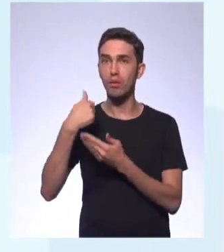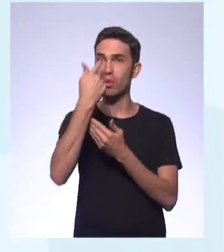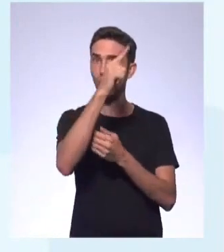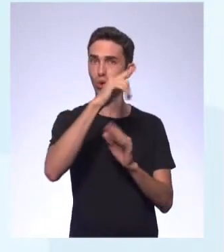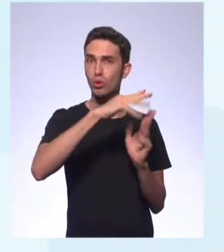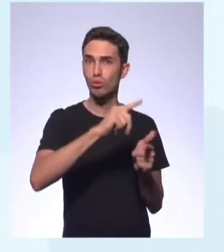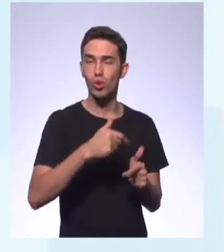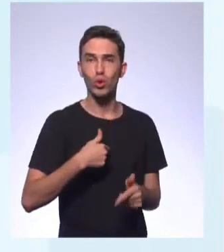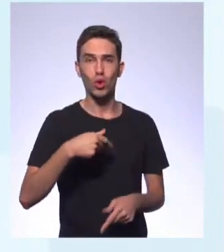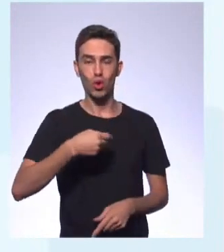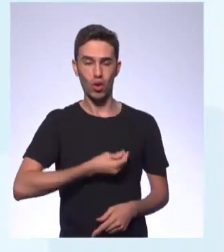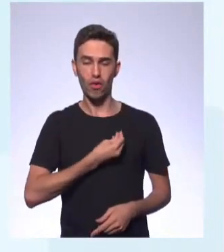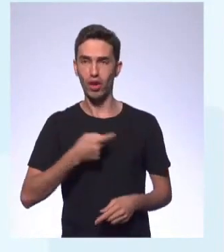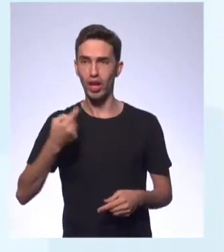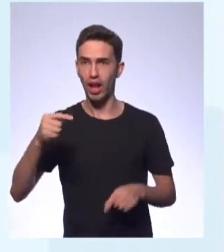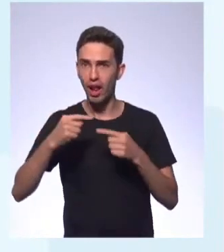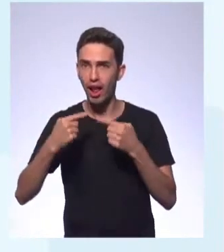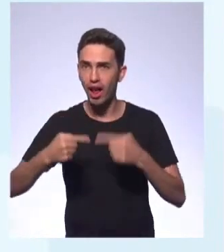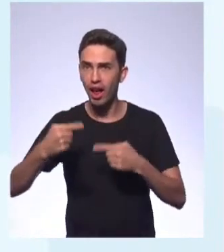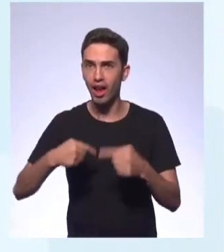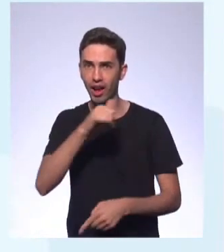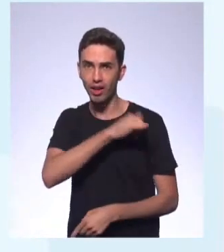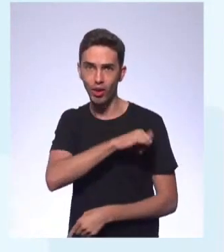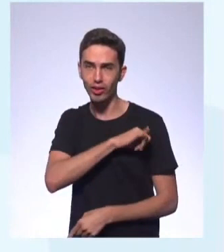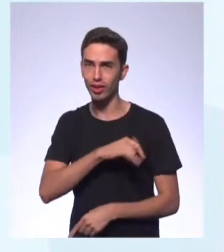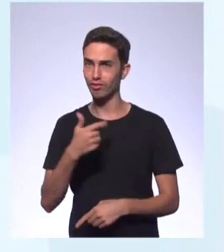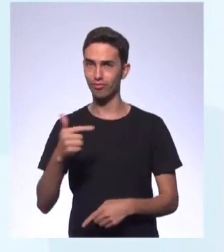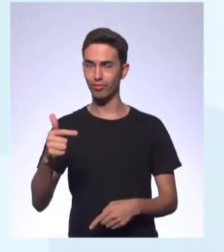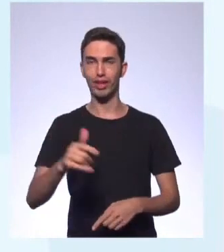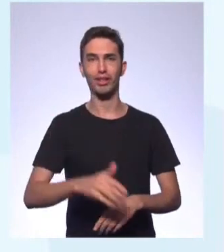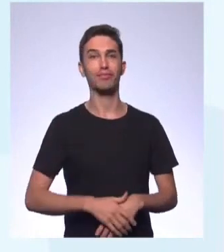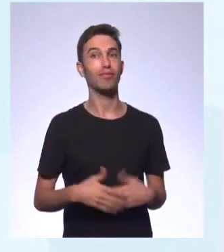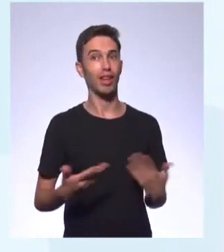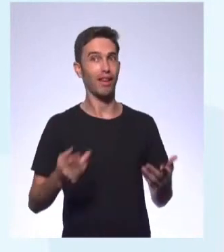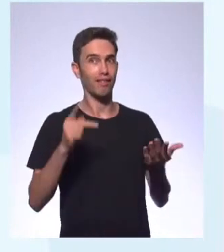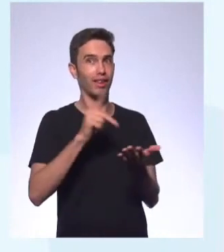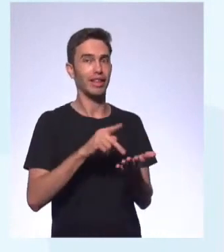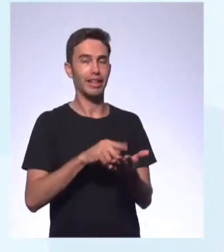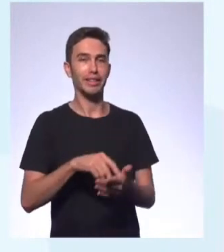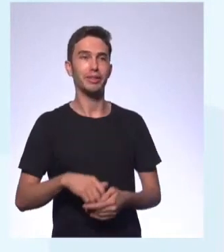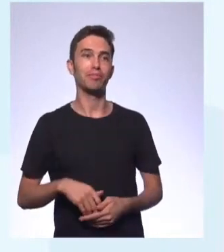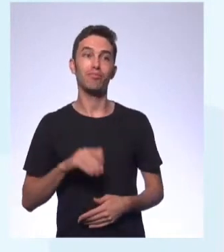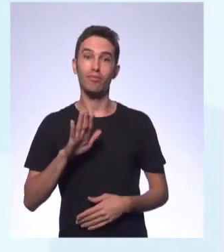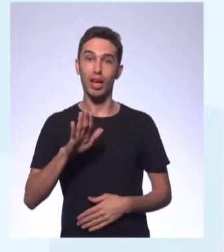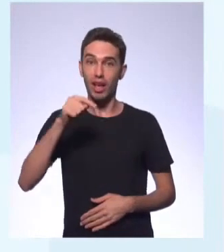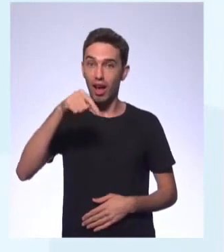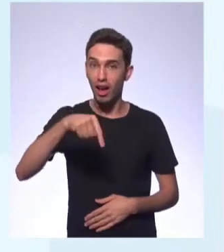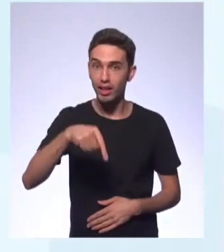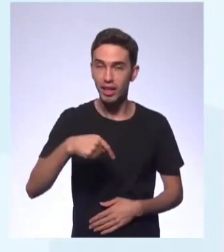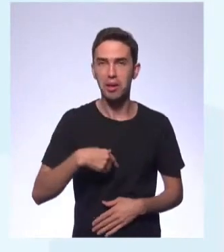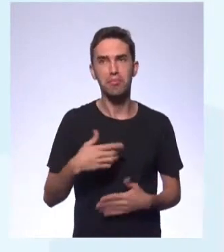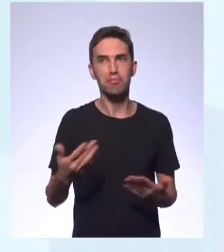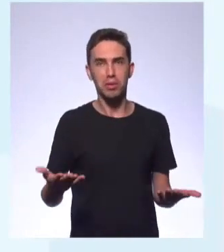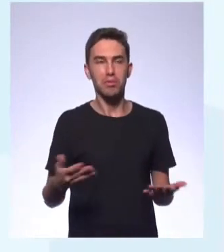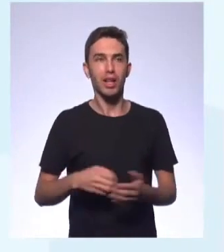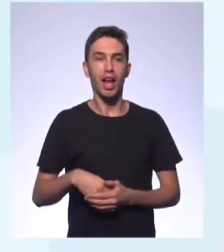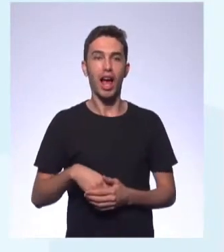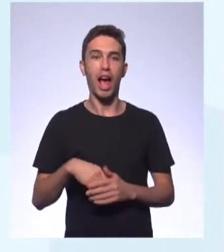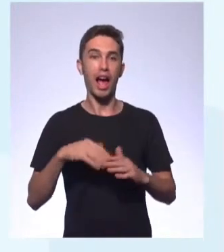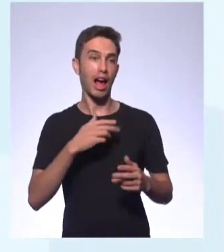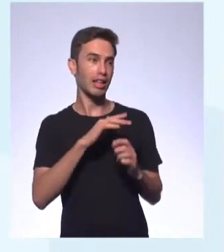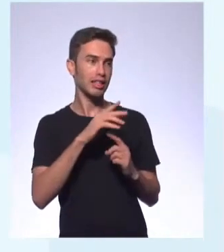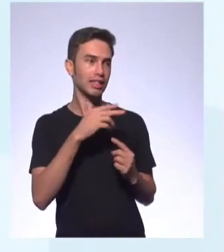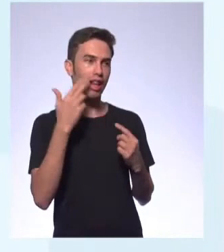mundo não faz carreira na política do Rio de Janeiro. É verdade. Mas aqui, ao menos, as